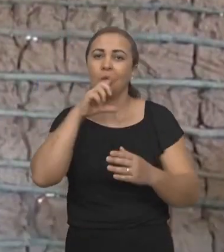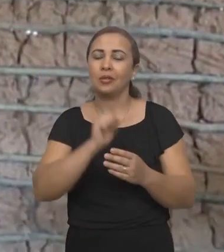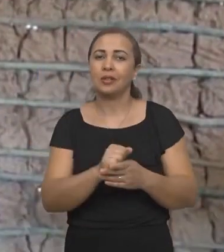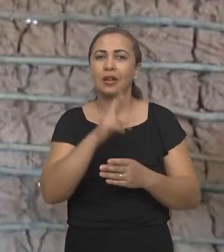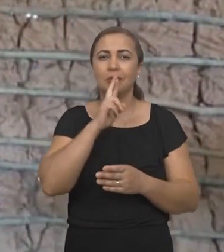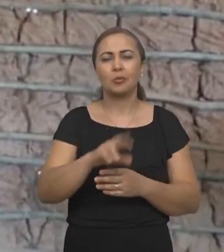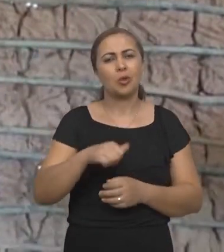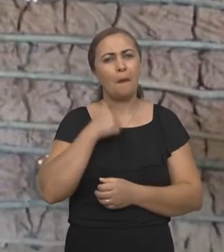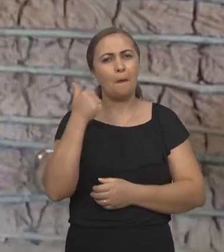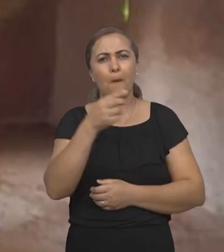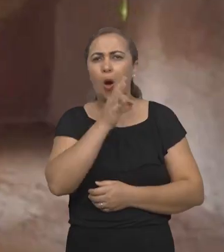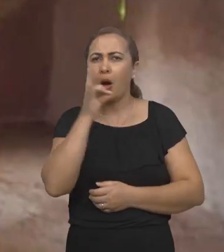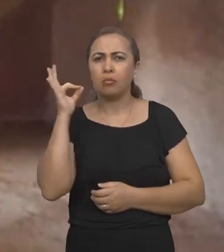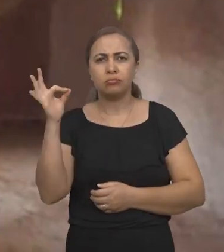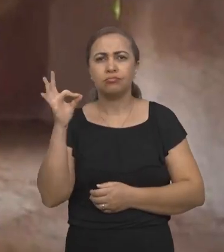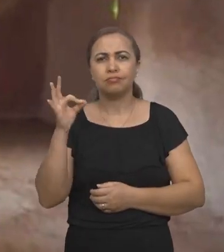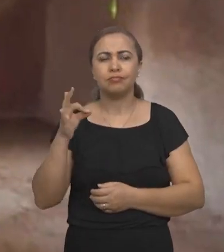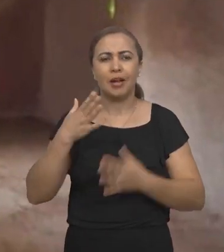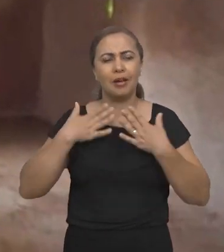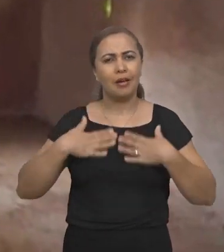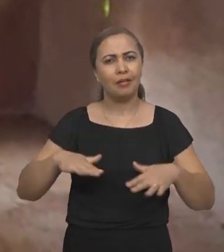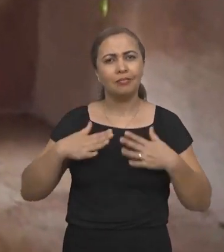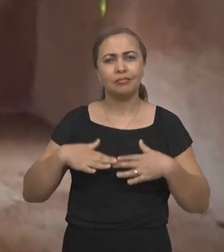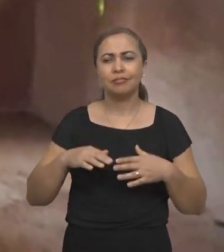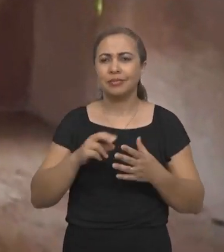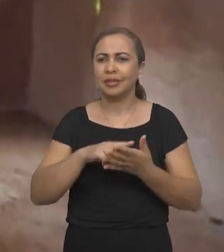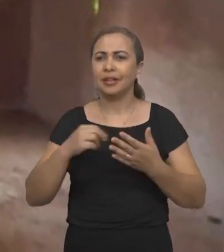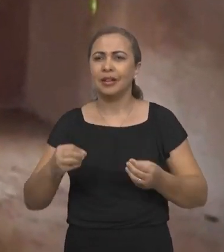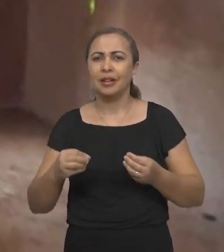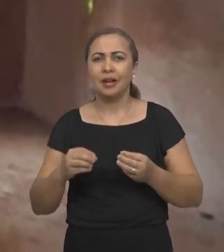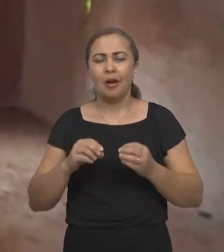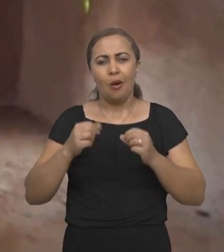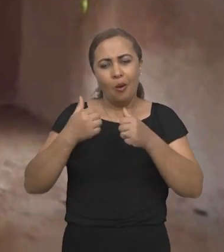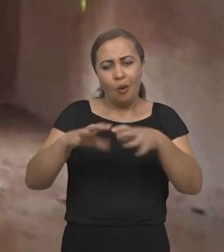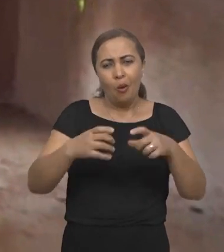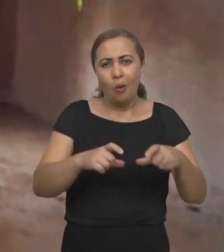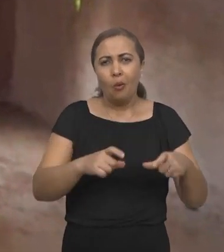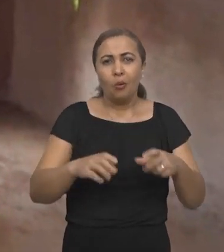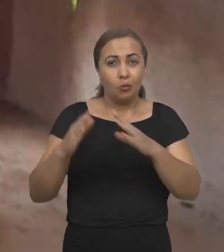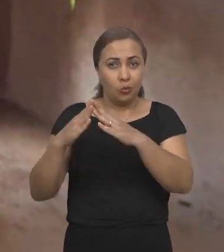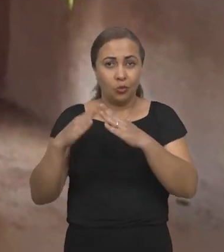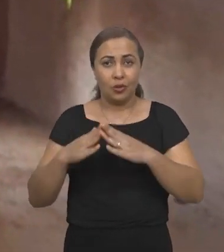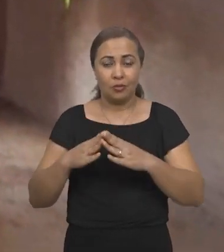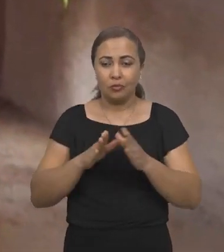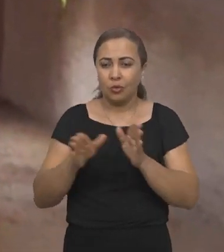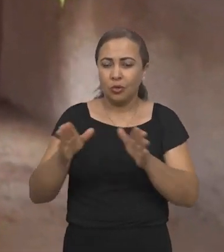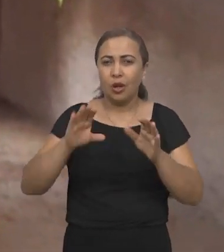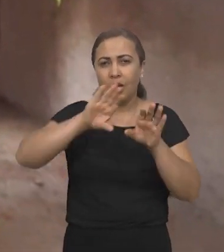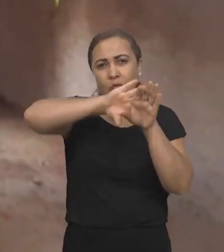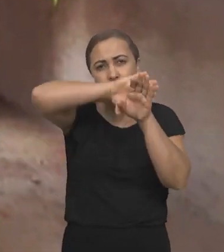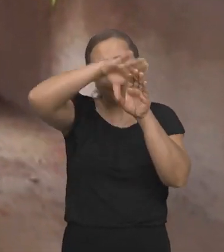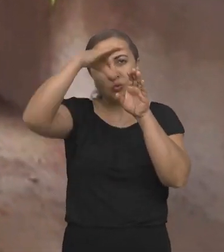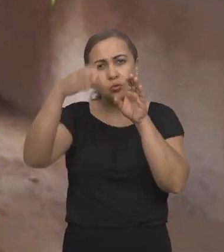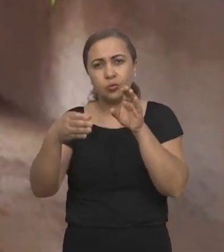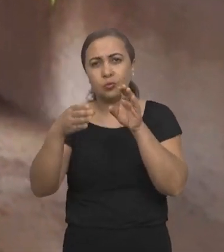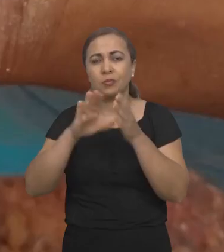conseguem resultados muito positivos em conforto térmico, posicionamento e integração com o espaço e sombreamento. Por